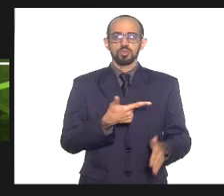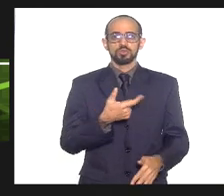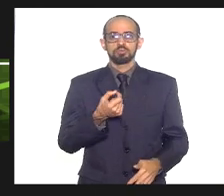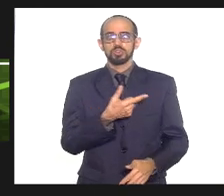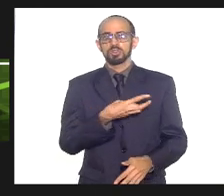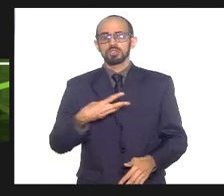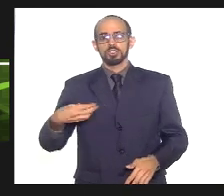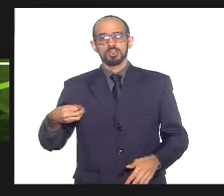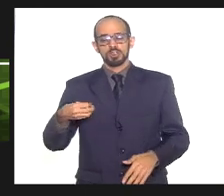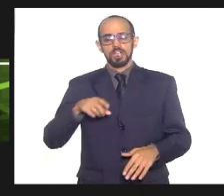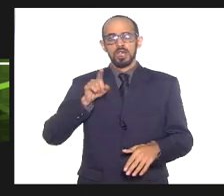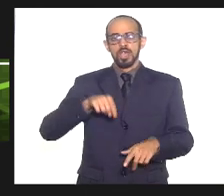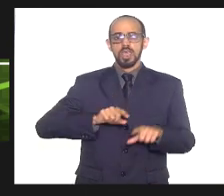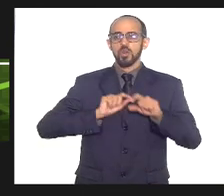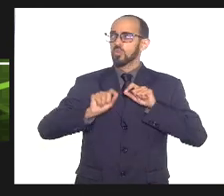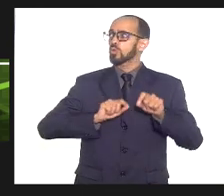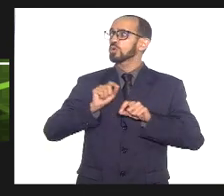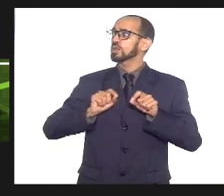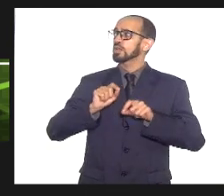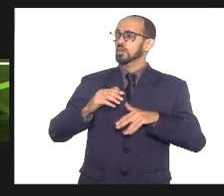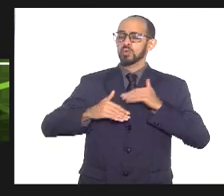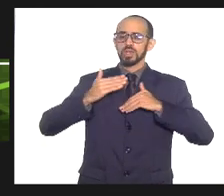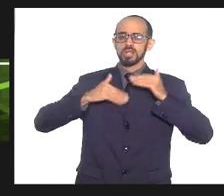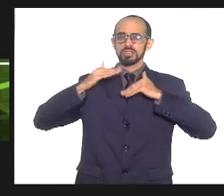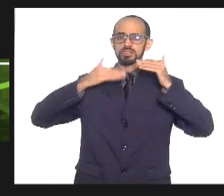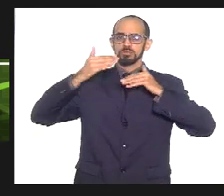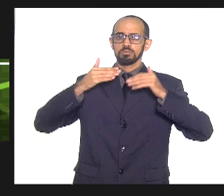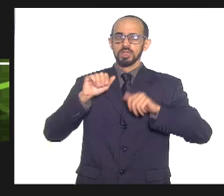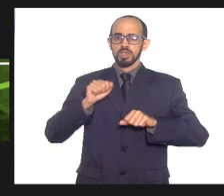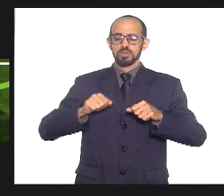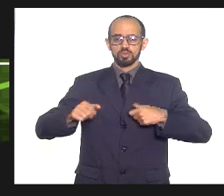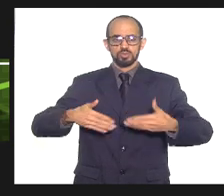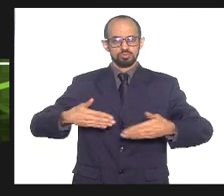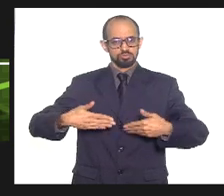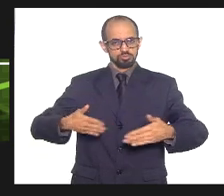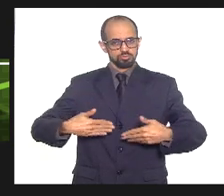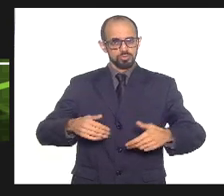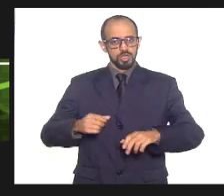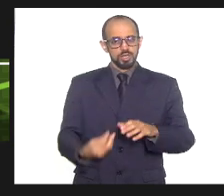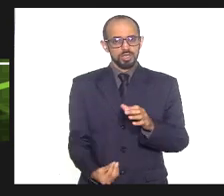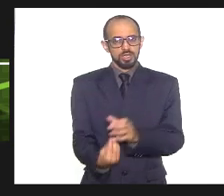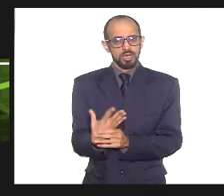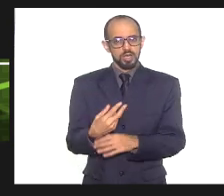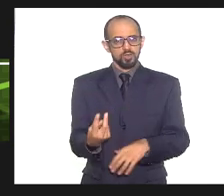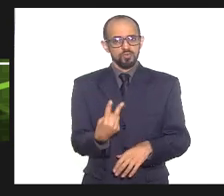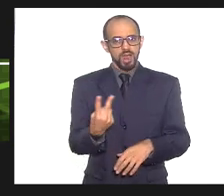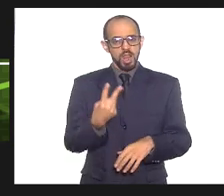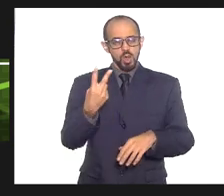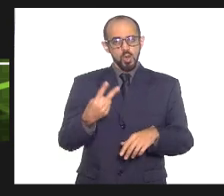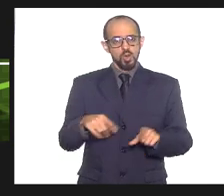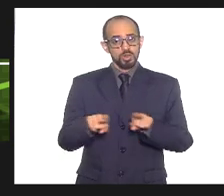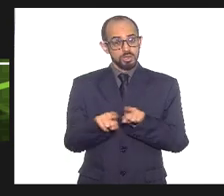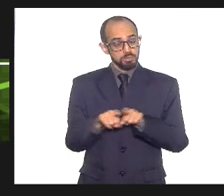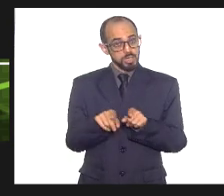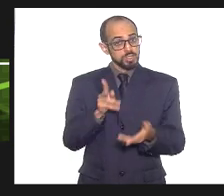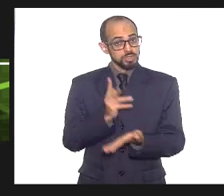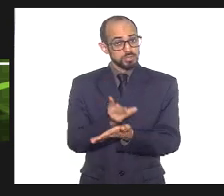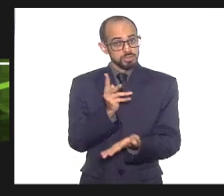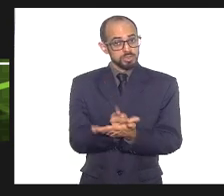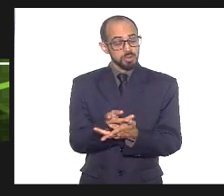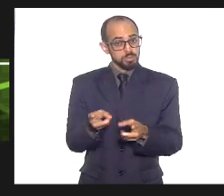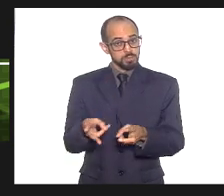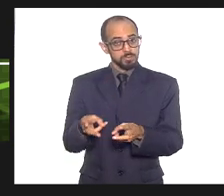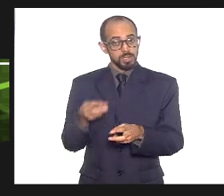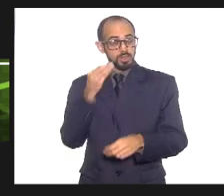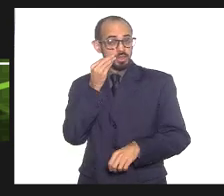2030 prevê o crescimento das nossas operações de forma segura, gerando alto valor e sempre buscando baixo teor de carbono,